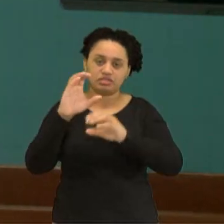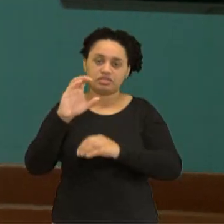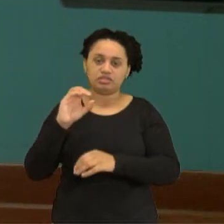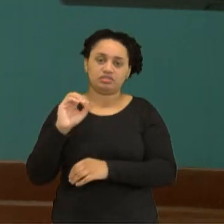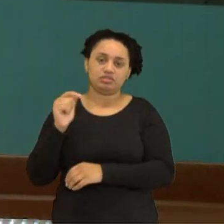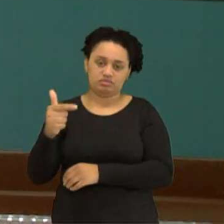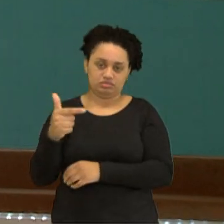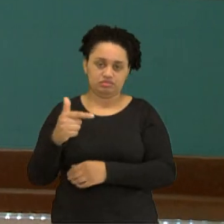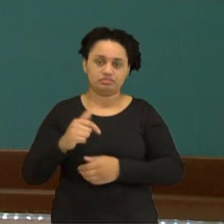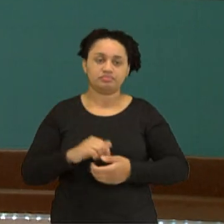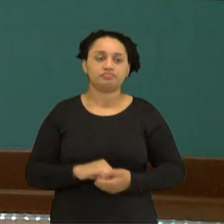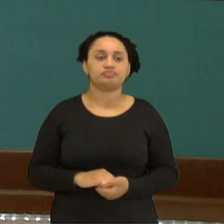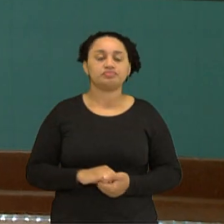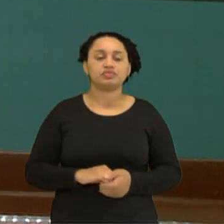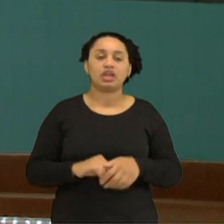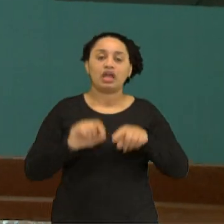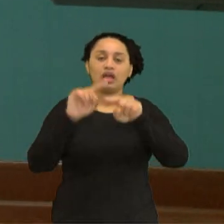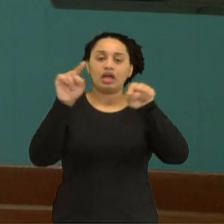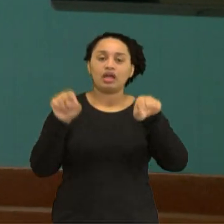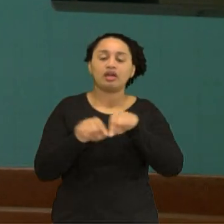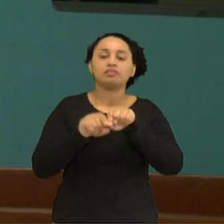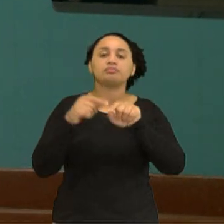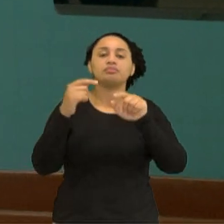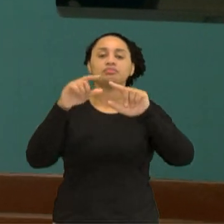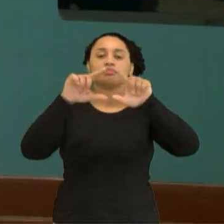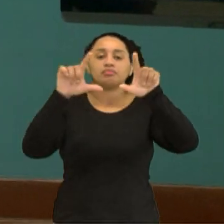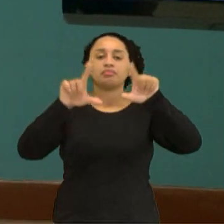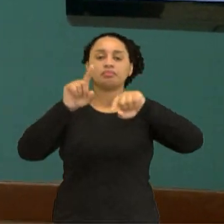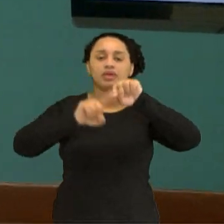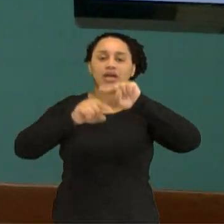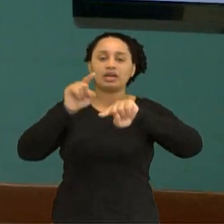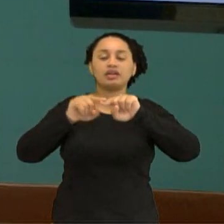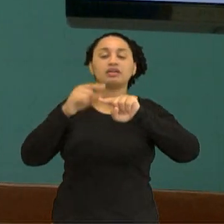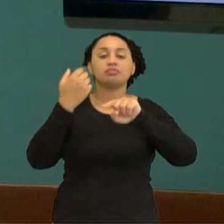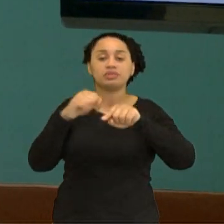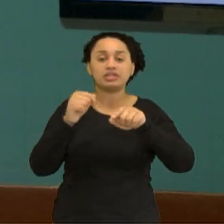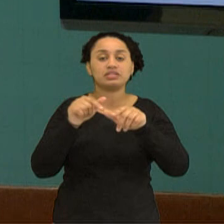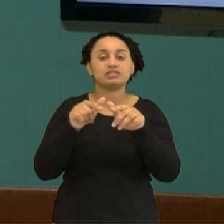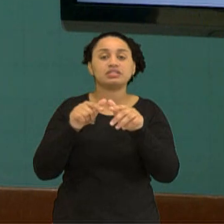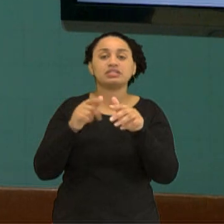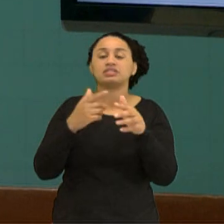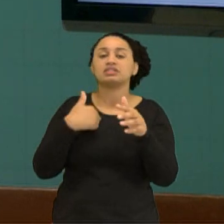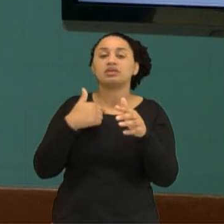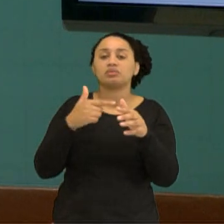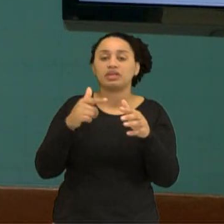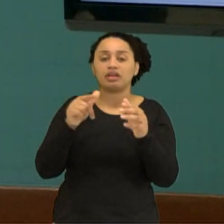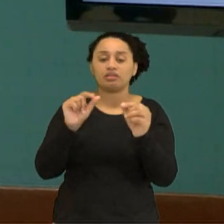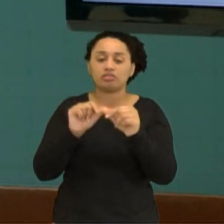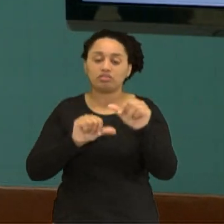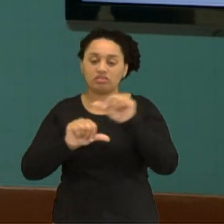retira esse ar. A máquina precisa ser calibrada para não colocar direto no paciente e